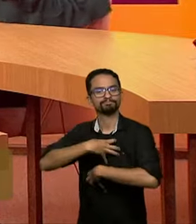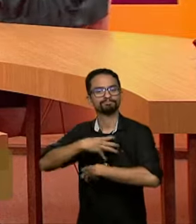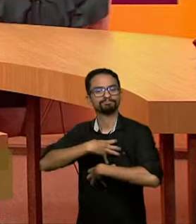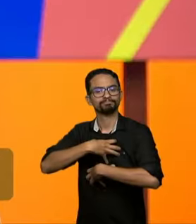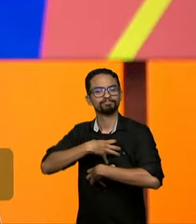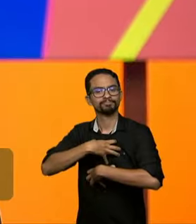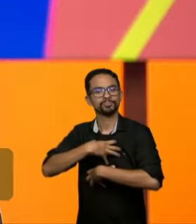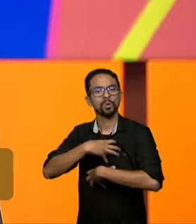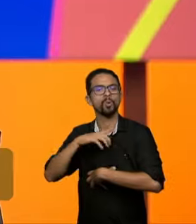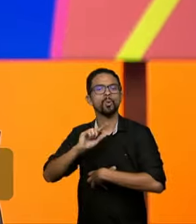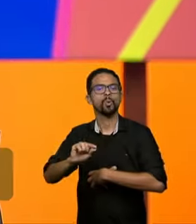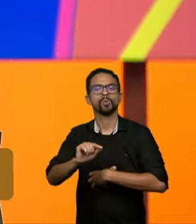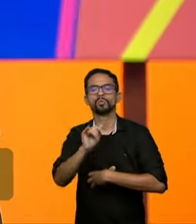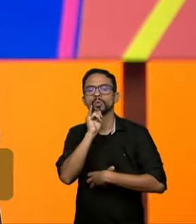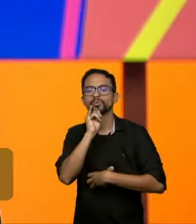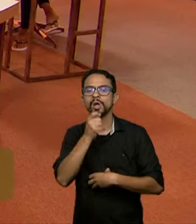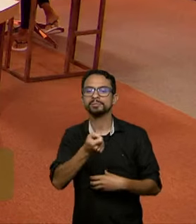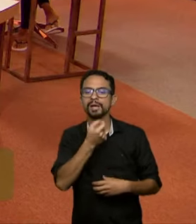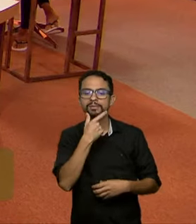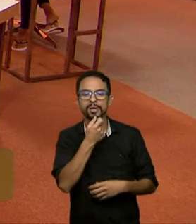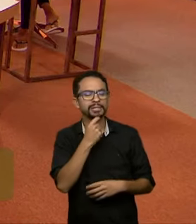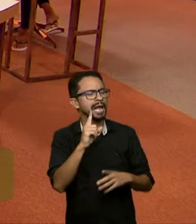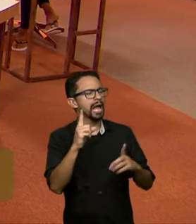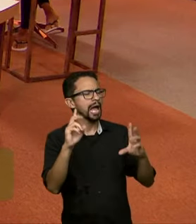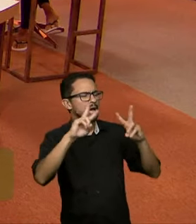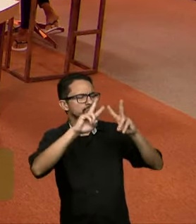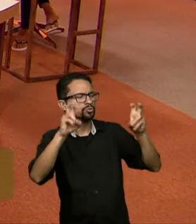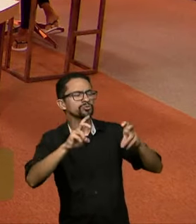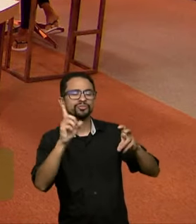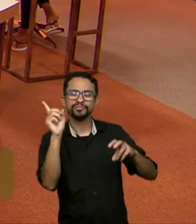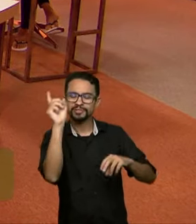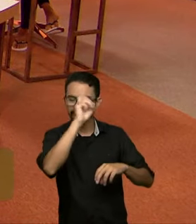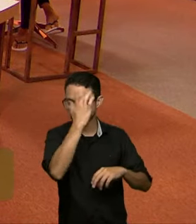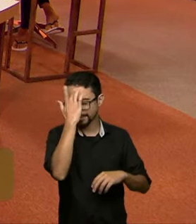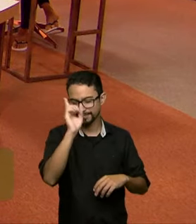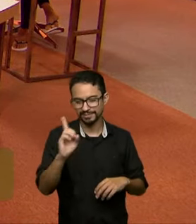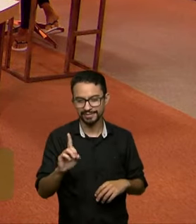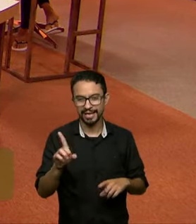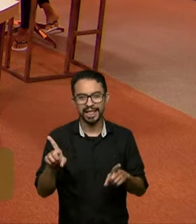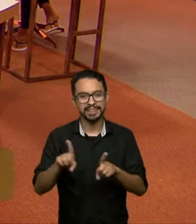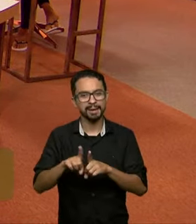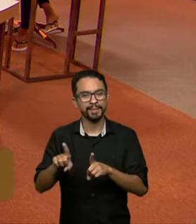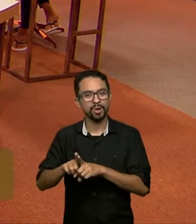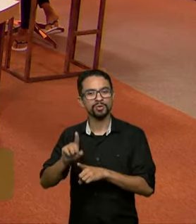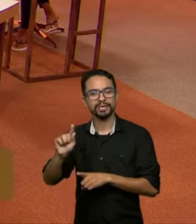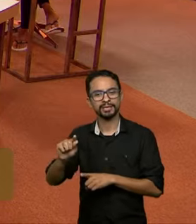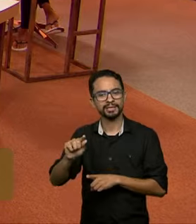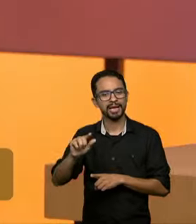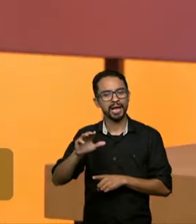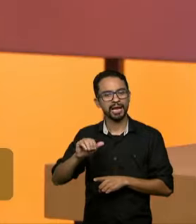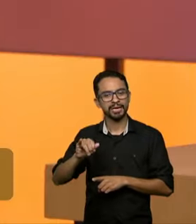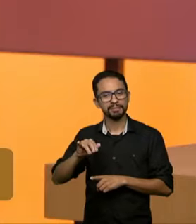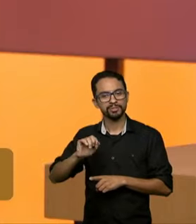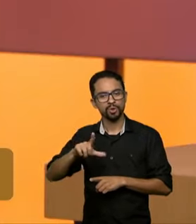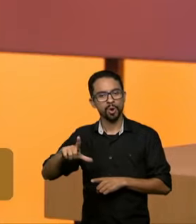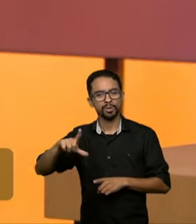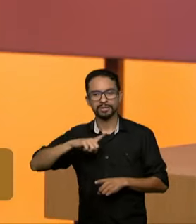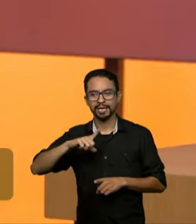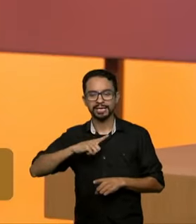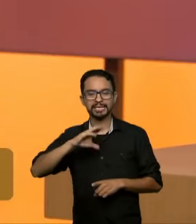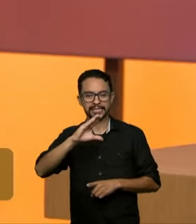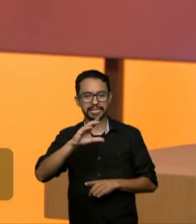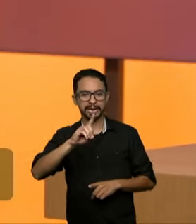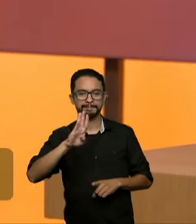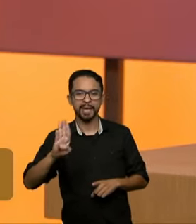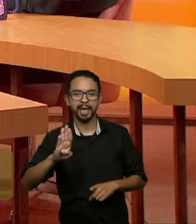dessensibilizam dessa esse medicação. Esse assunto é complexo. Canabidiol. Esse assunto é maravilhoso. Canabidiol, CBD. O CBD, né? Então, vamos lá. Ainda é